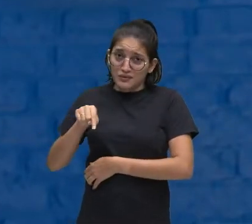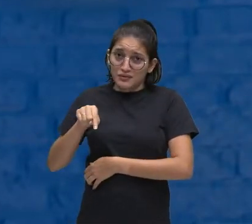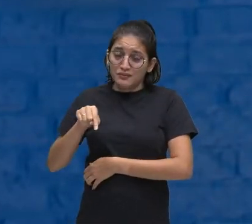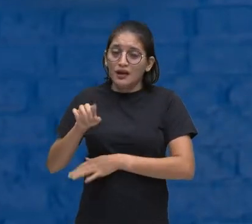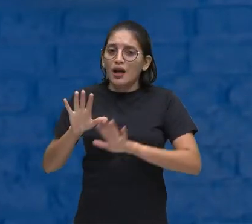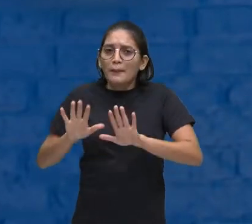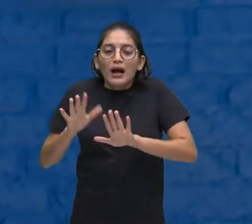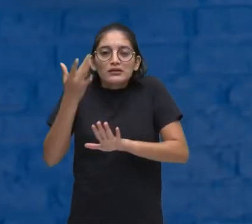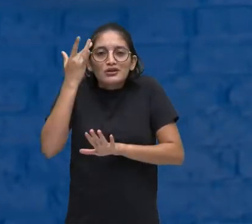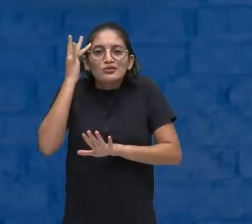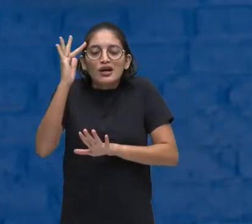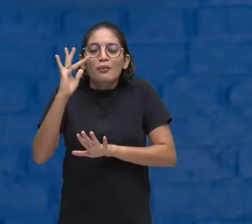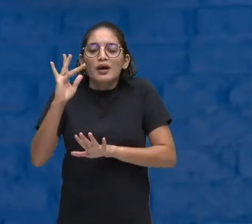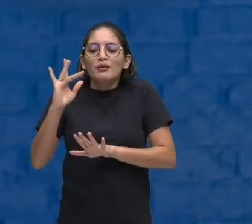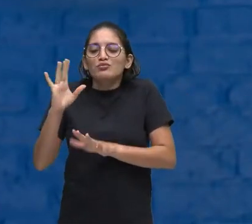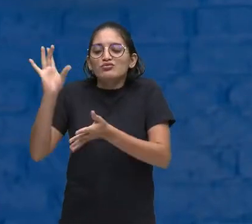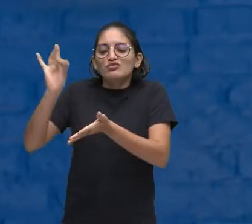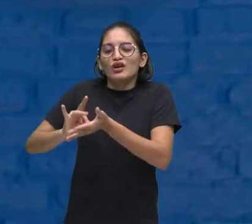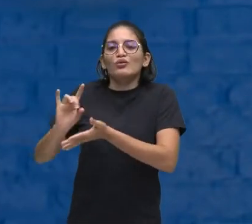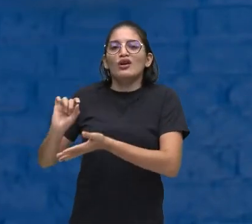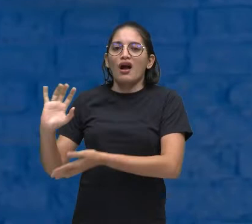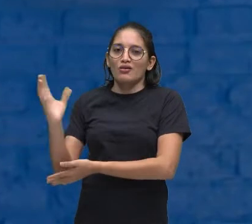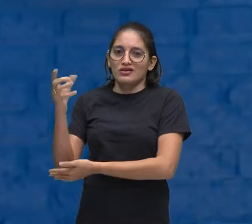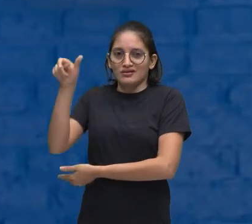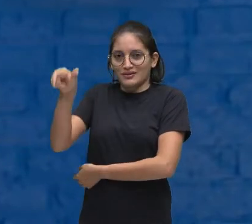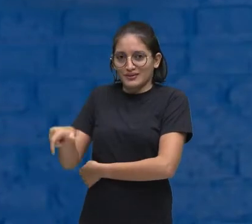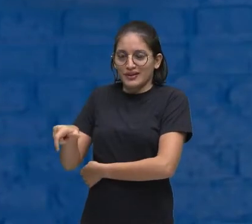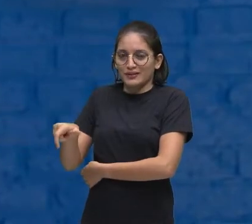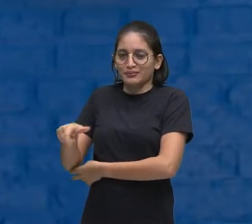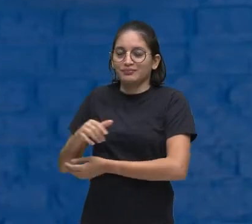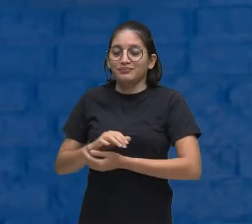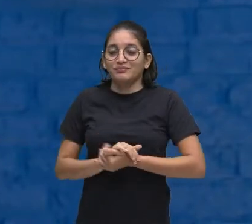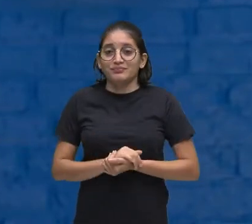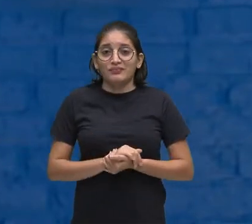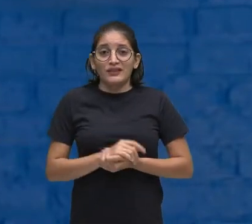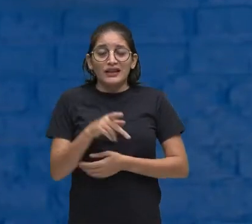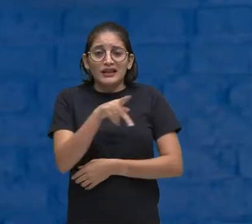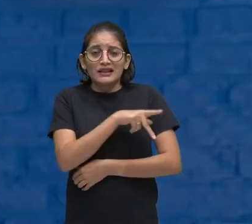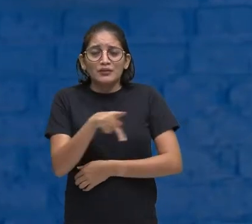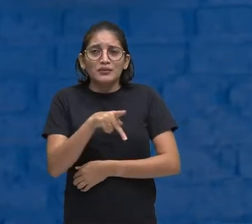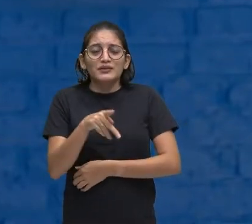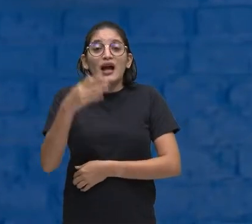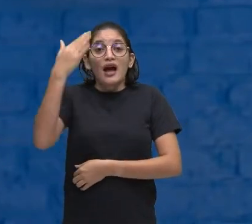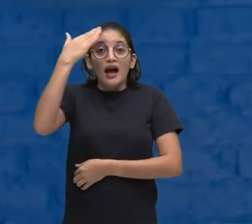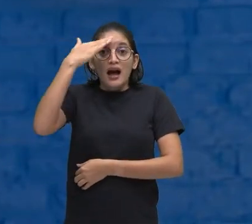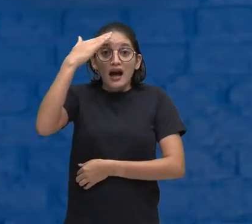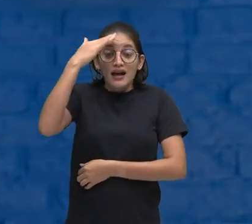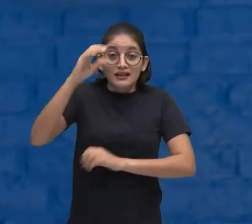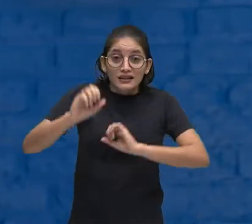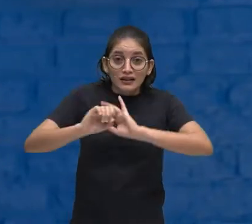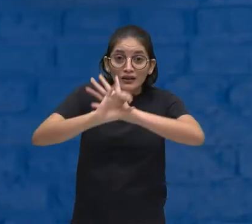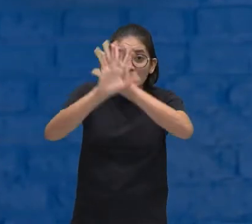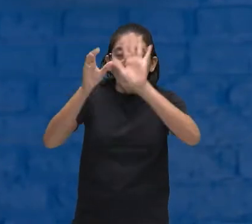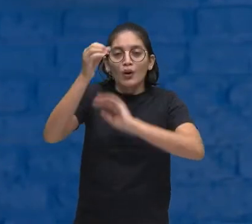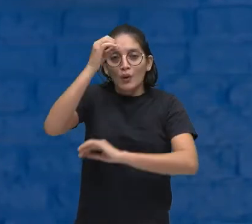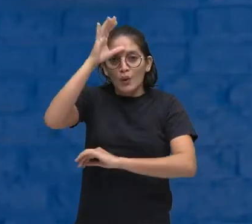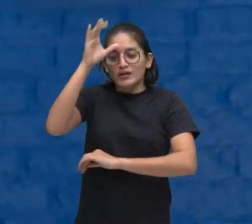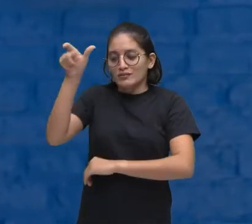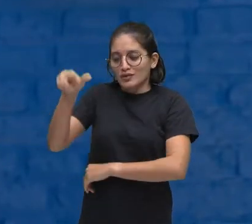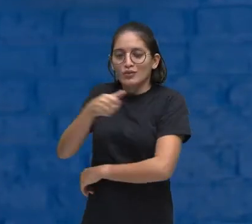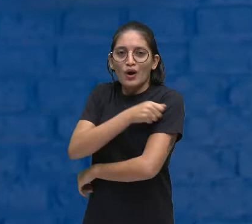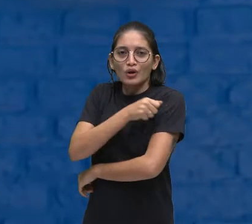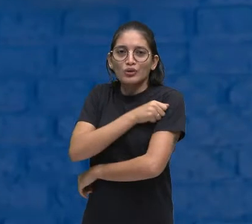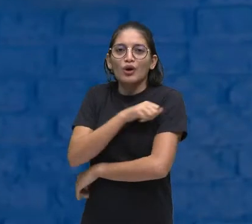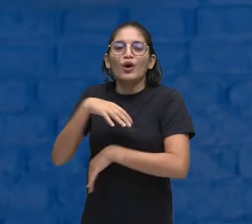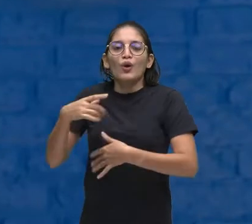mas não sabemos da realidade. Então a professora só tomou conhecimento da realidade do Ricardo quando ela teve